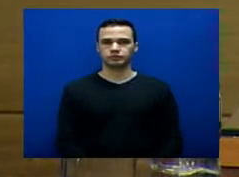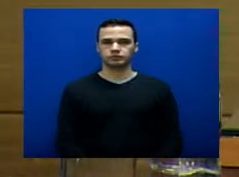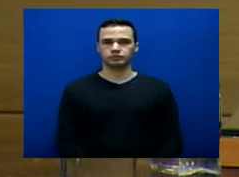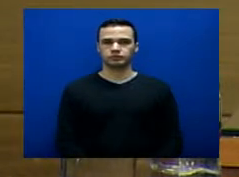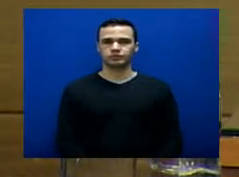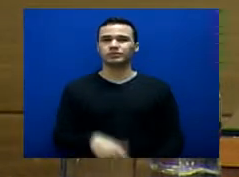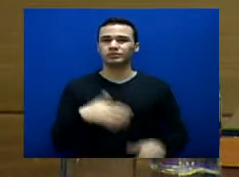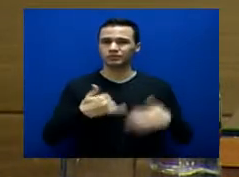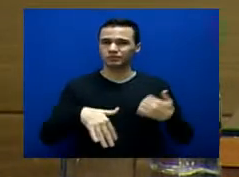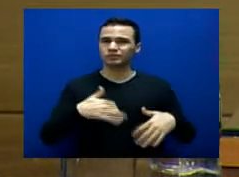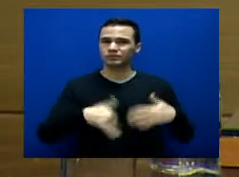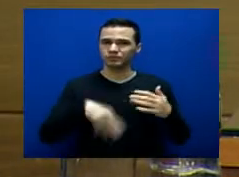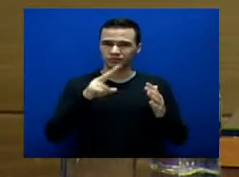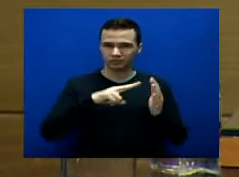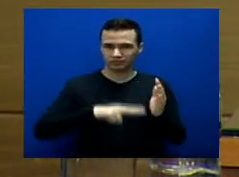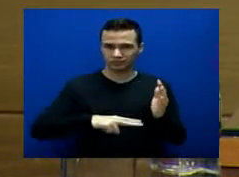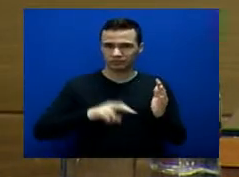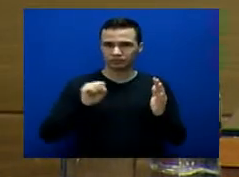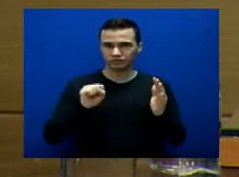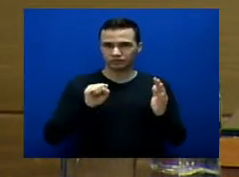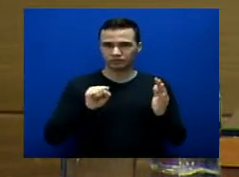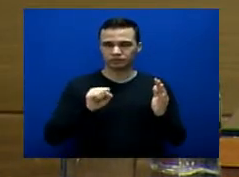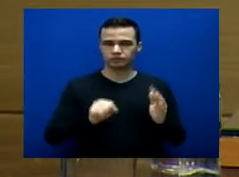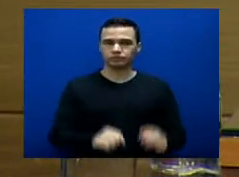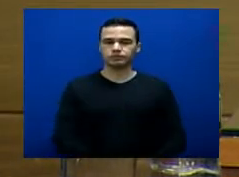Gostaria de terminar de ler a emenda do vereador.